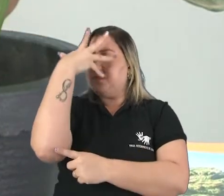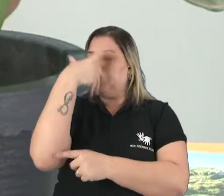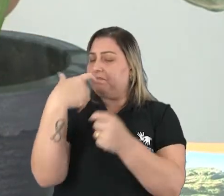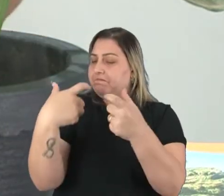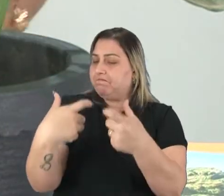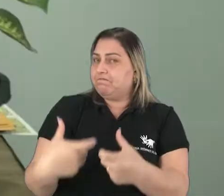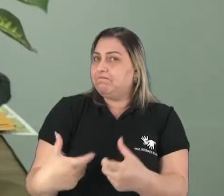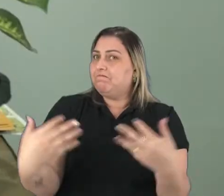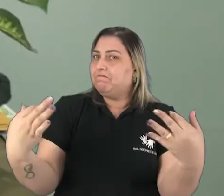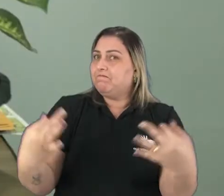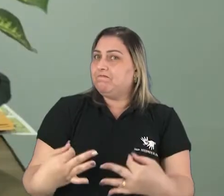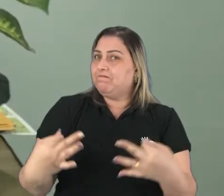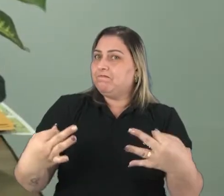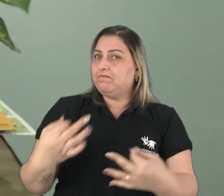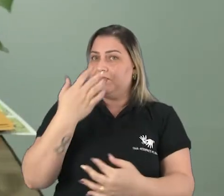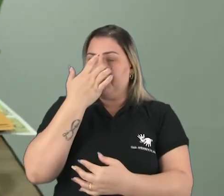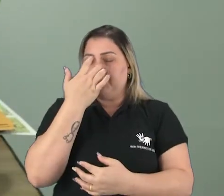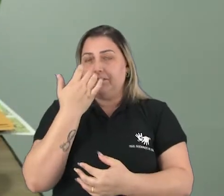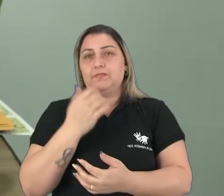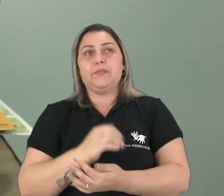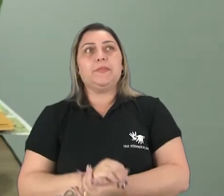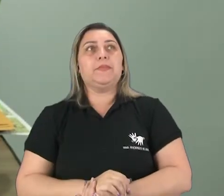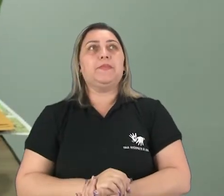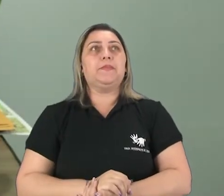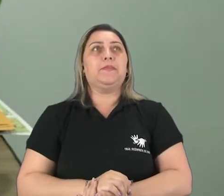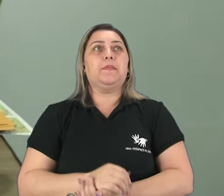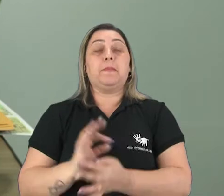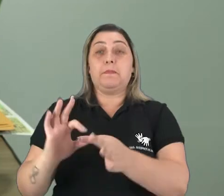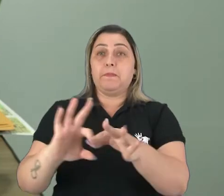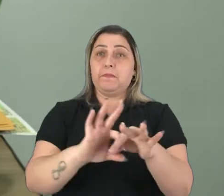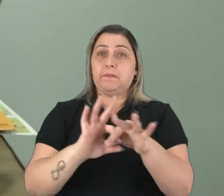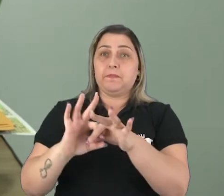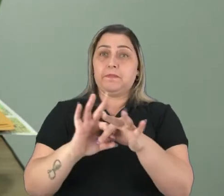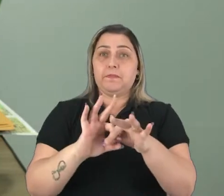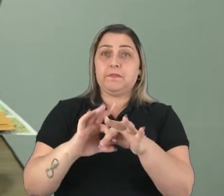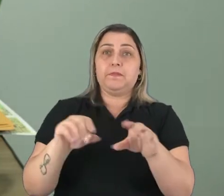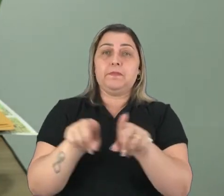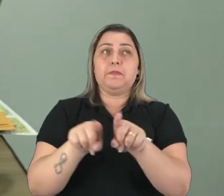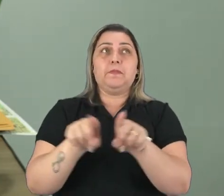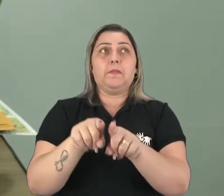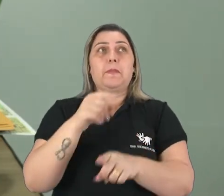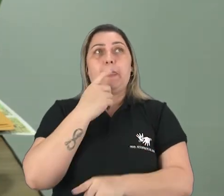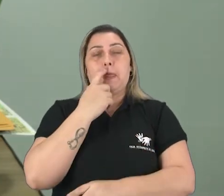o ambiente bem mais bonito, bem mais harmonioso.